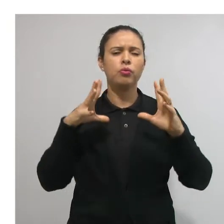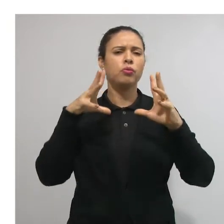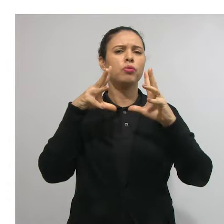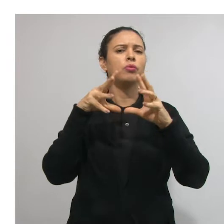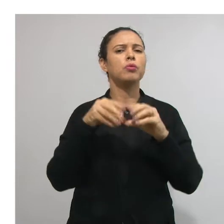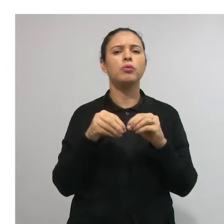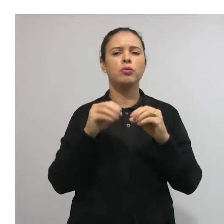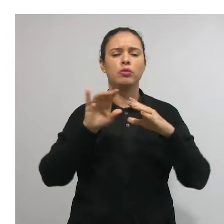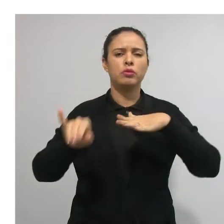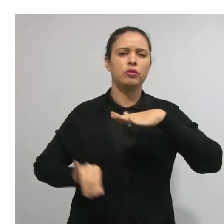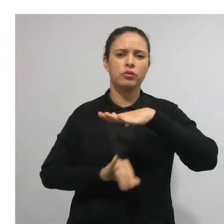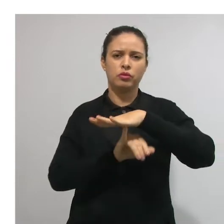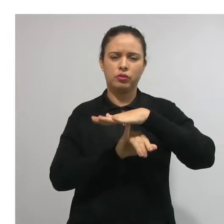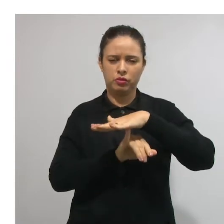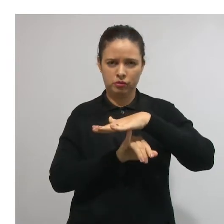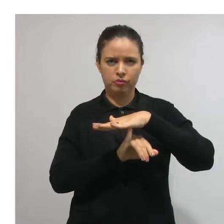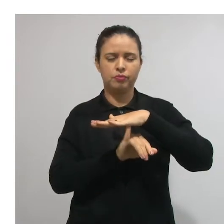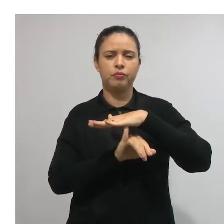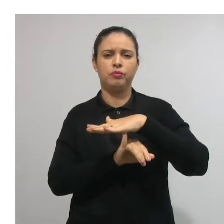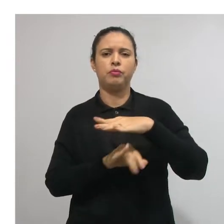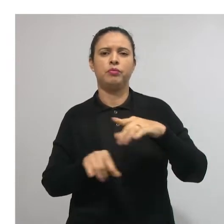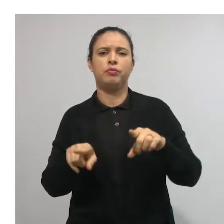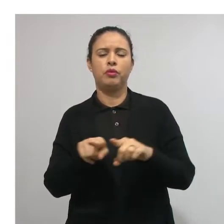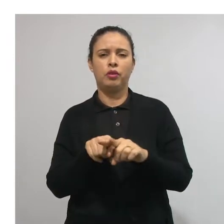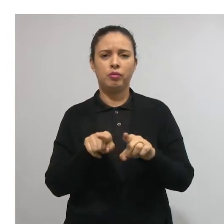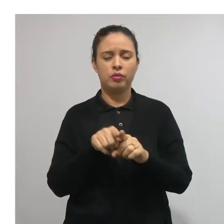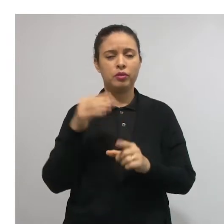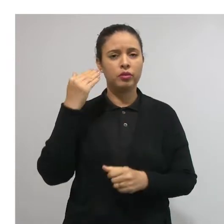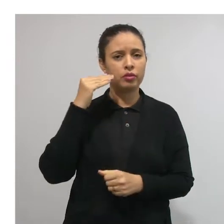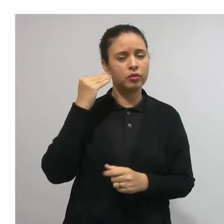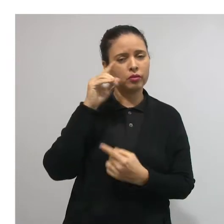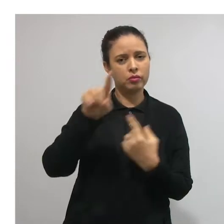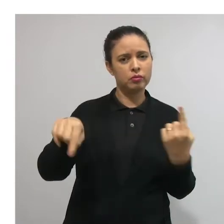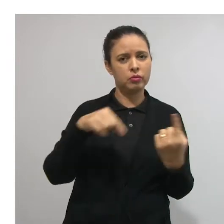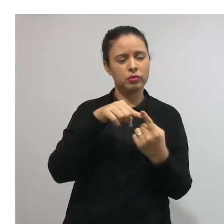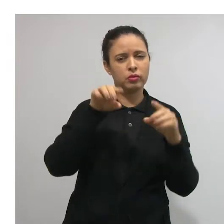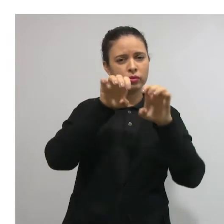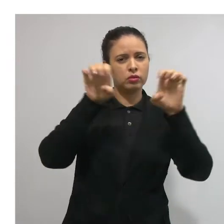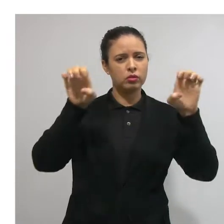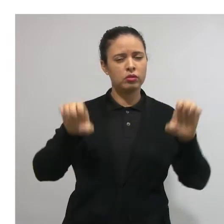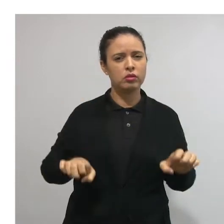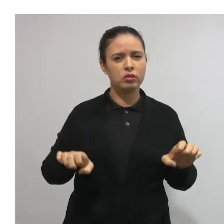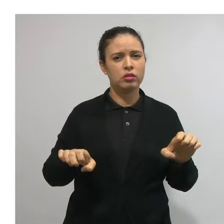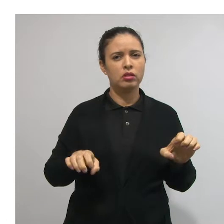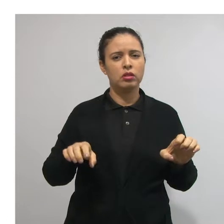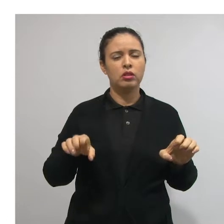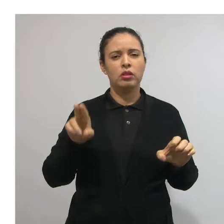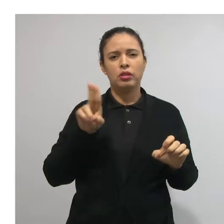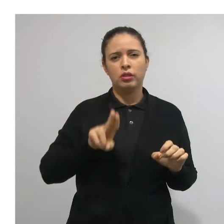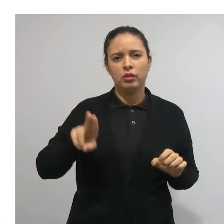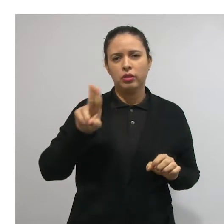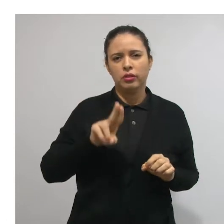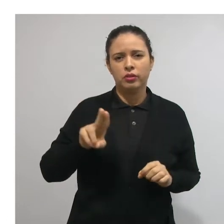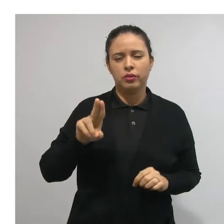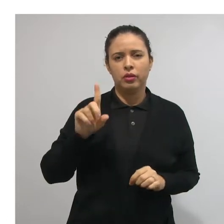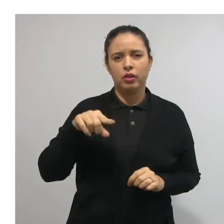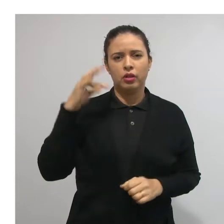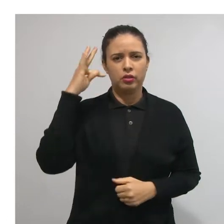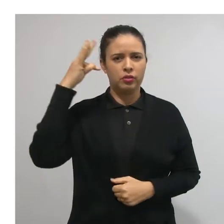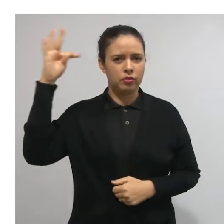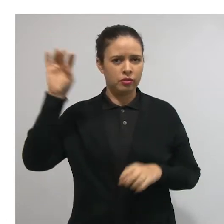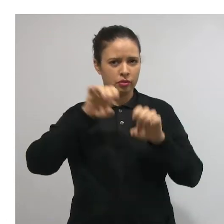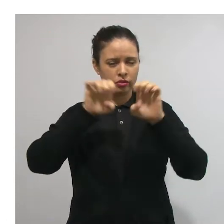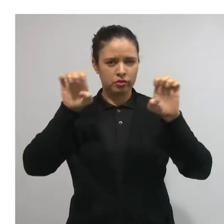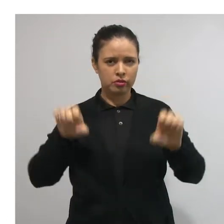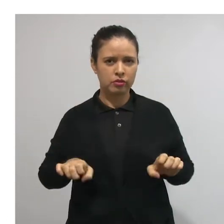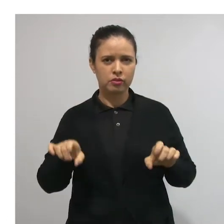bom? Das organizações, entender o objetivo de se estruturar uma organização por meio da teoria estruturalista e